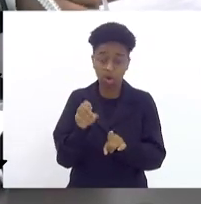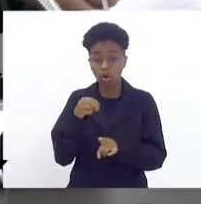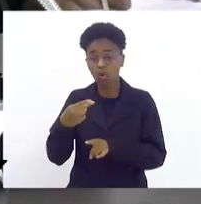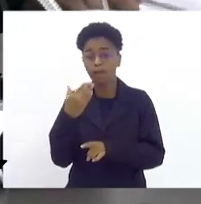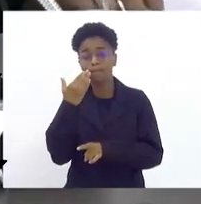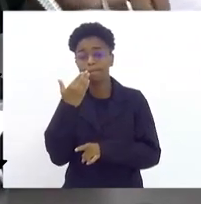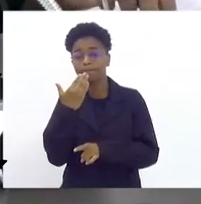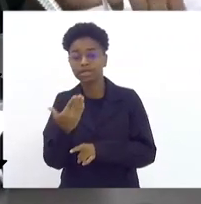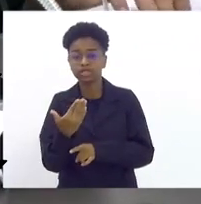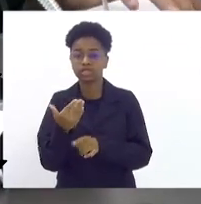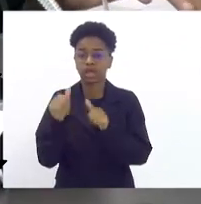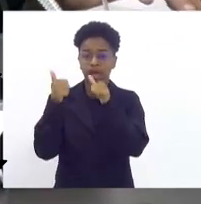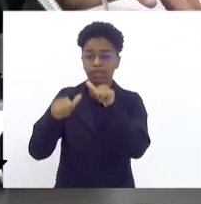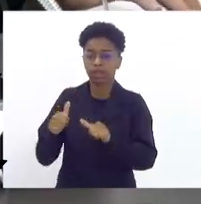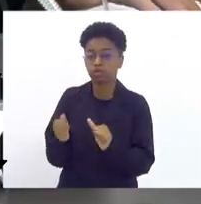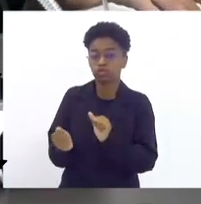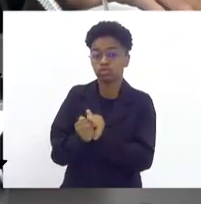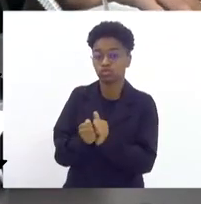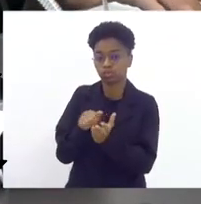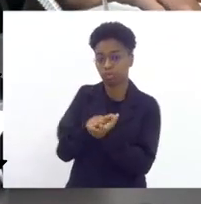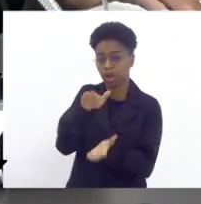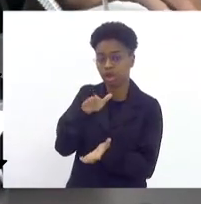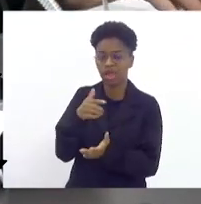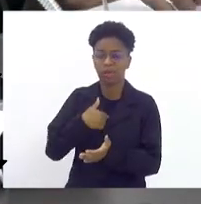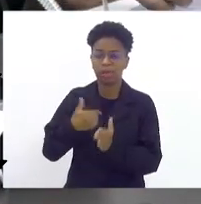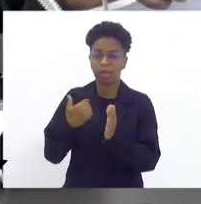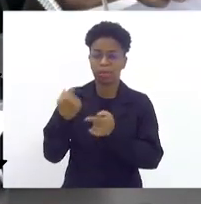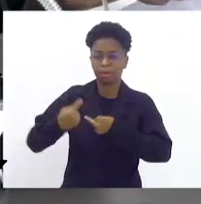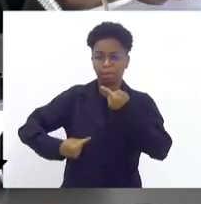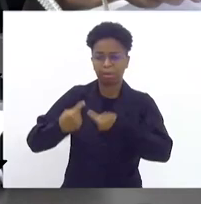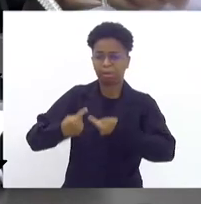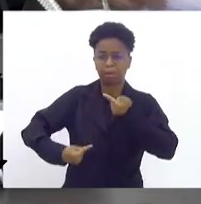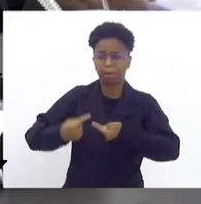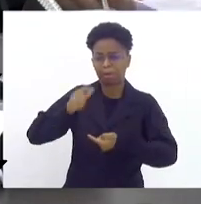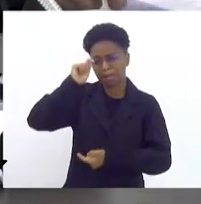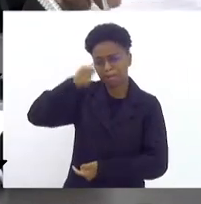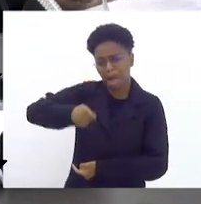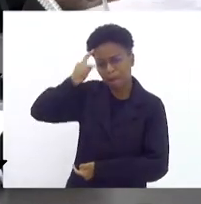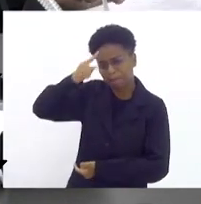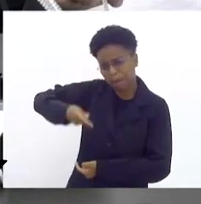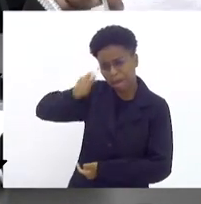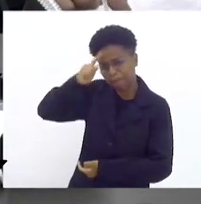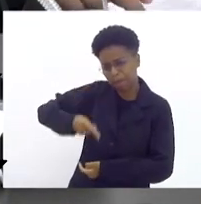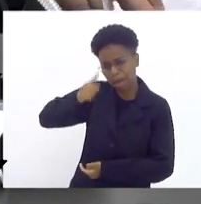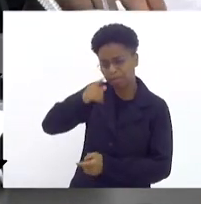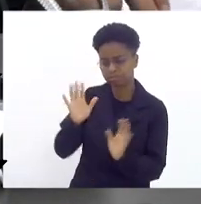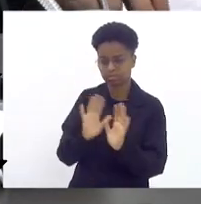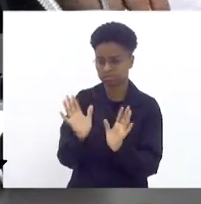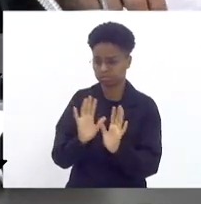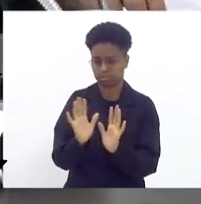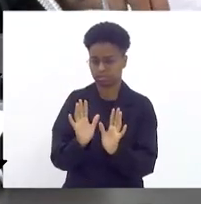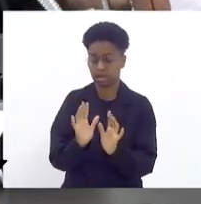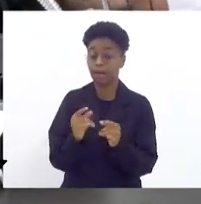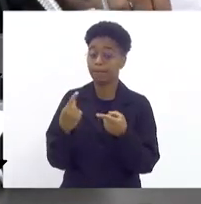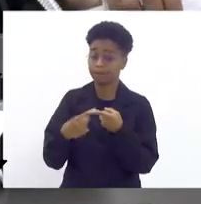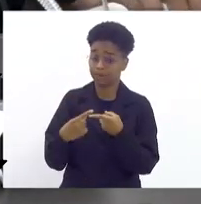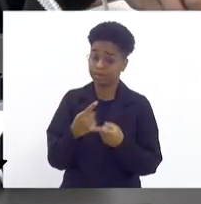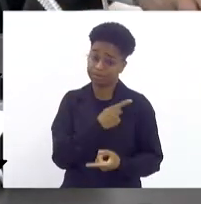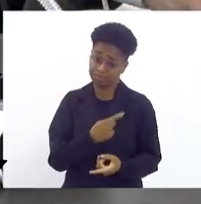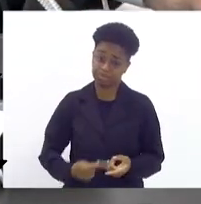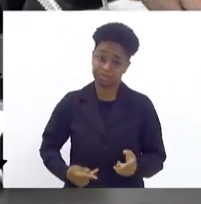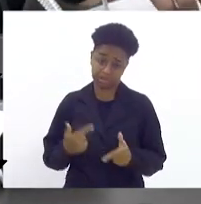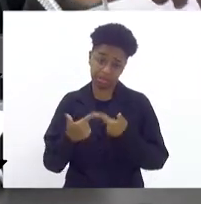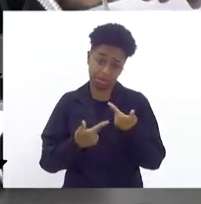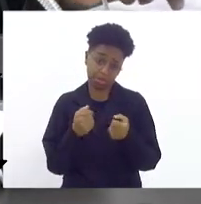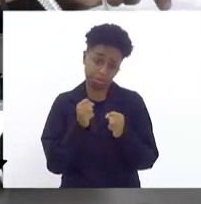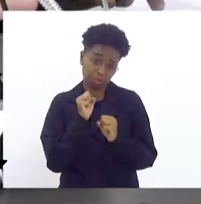vista conjunta. Não vou exacerbar ditatorialmente aqui de indeferimento de vista, que na presidência dos trabalhos poderia